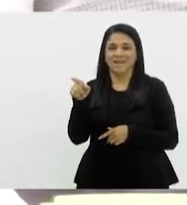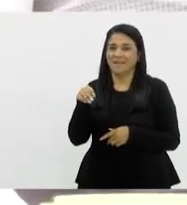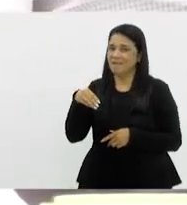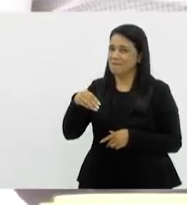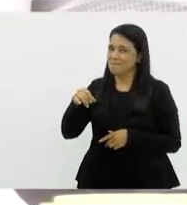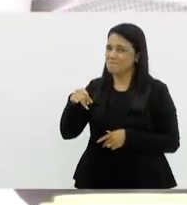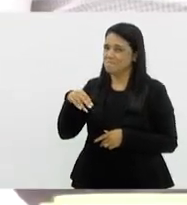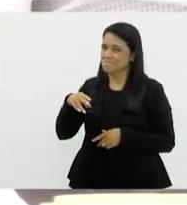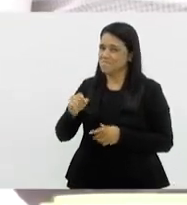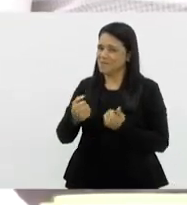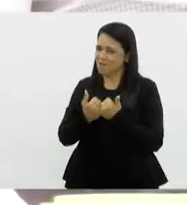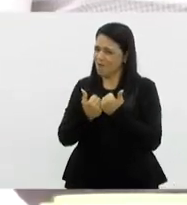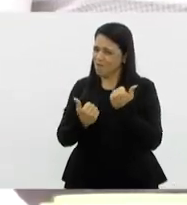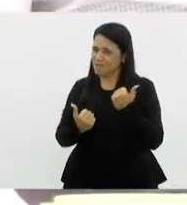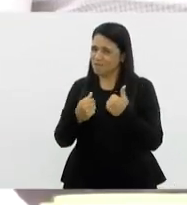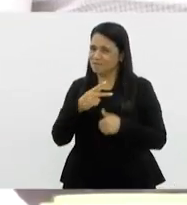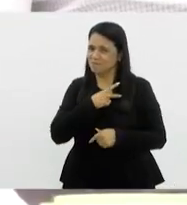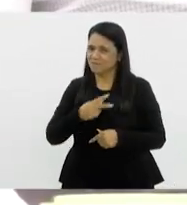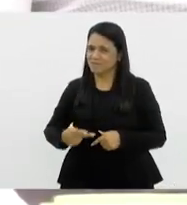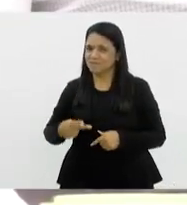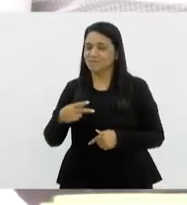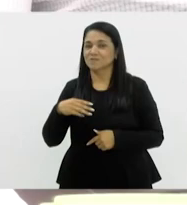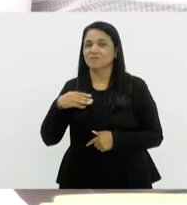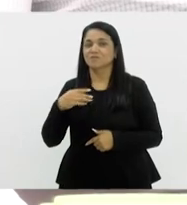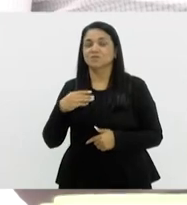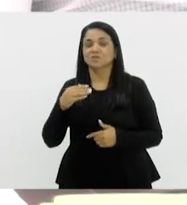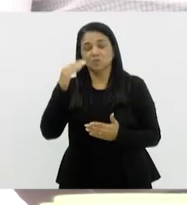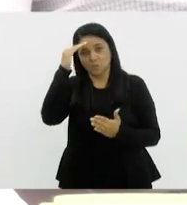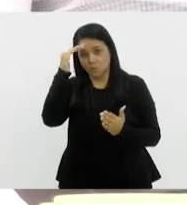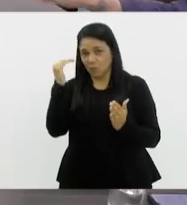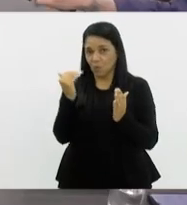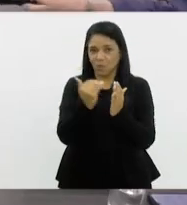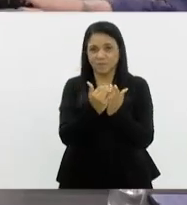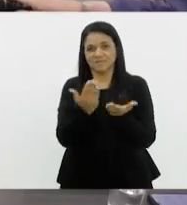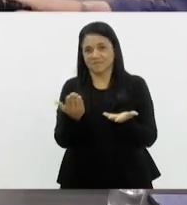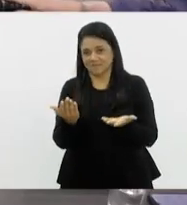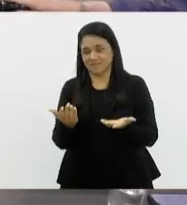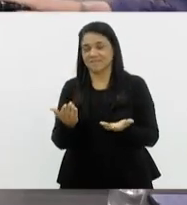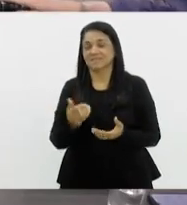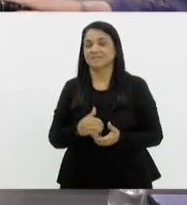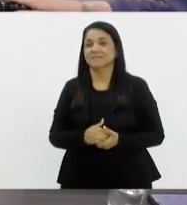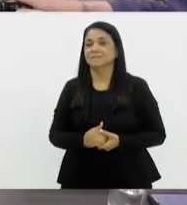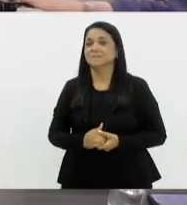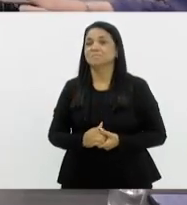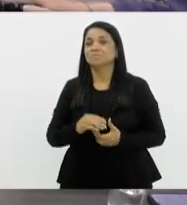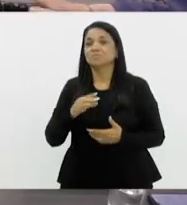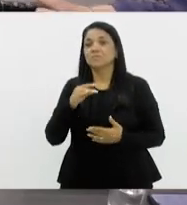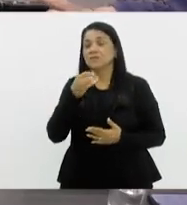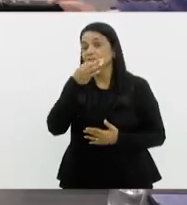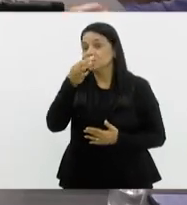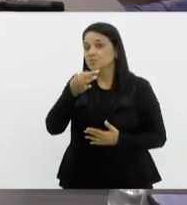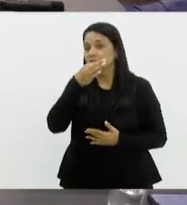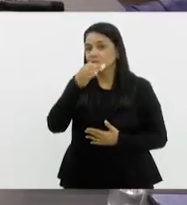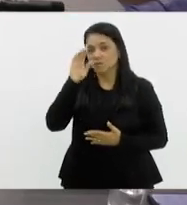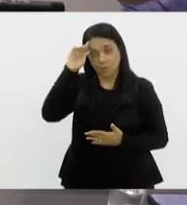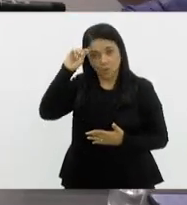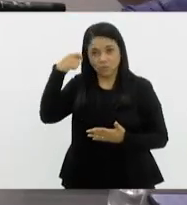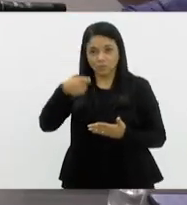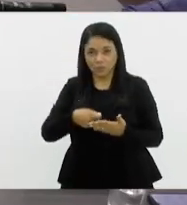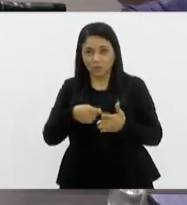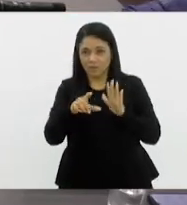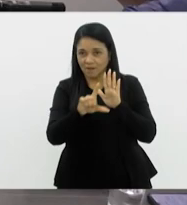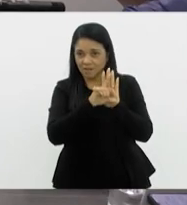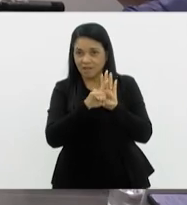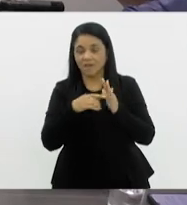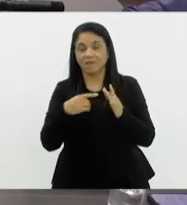de preconceito. Vice, o presidente é o próprio professor José Então, Mara, pode sugerir ao autor, hein, deputado Serafini? De fazer a CCJ com ele,